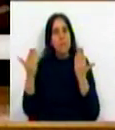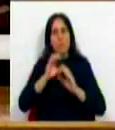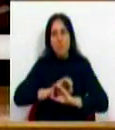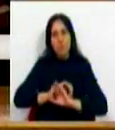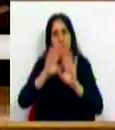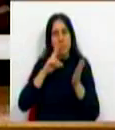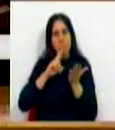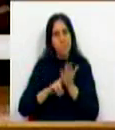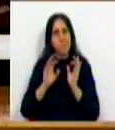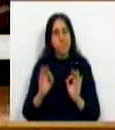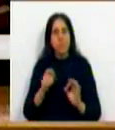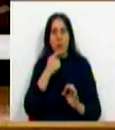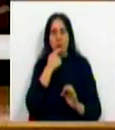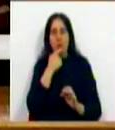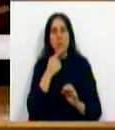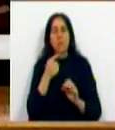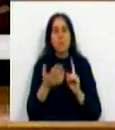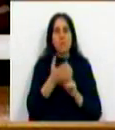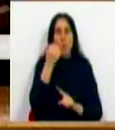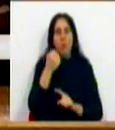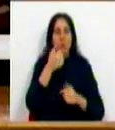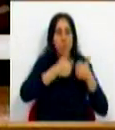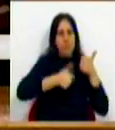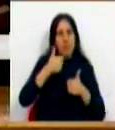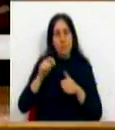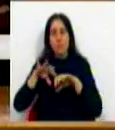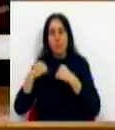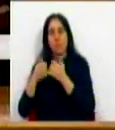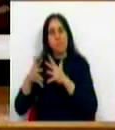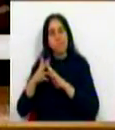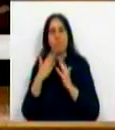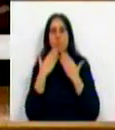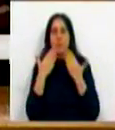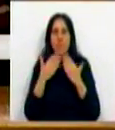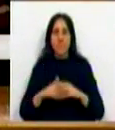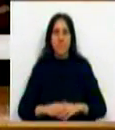transparentes e efetivas e com ganhos quer de competitividade, quer de coesão social. Muito obrigado.